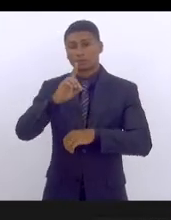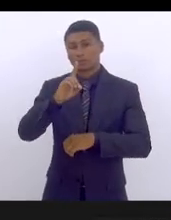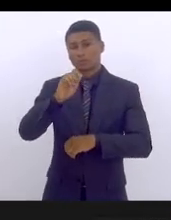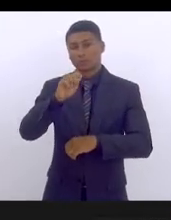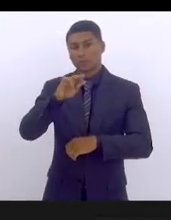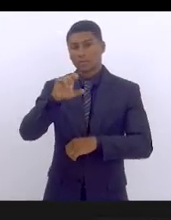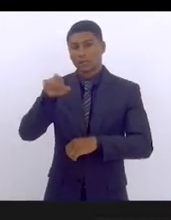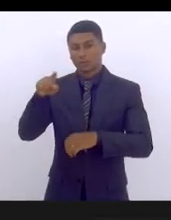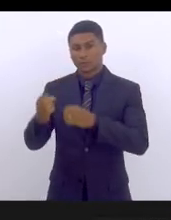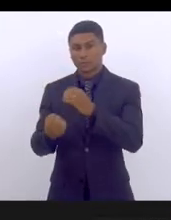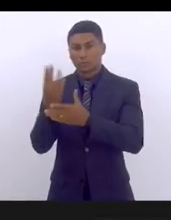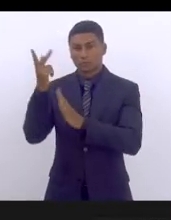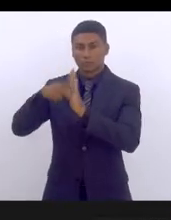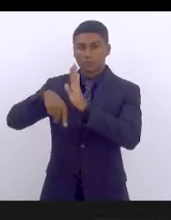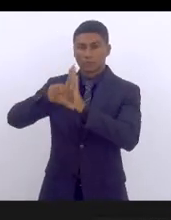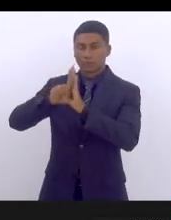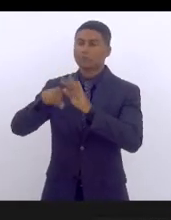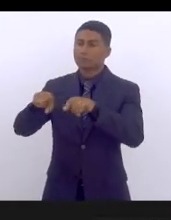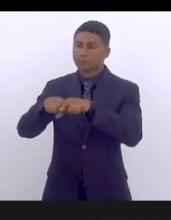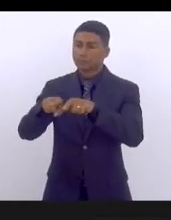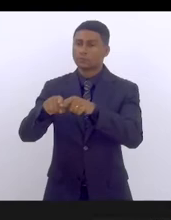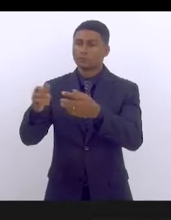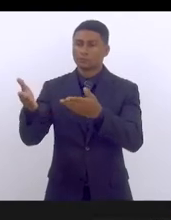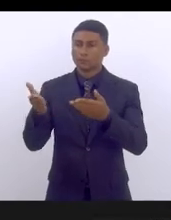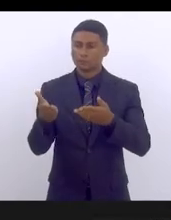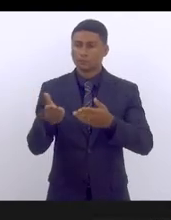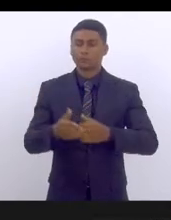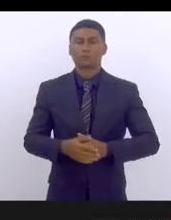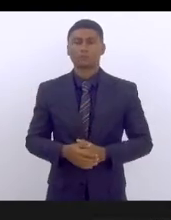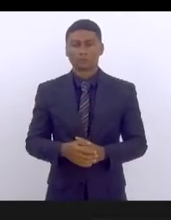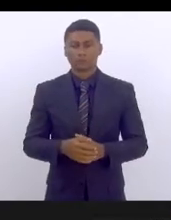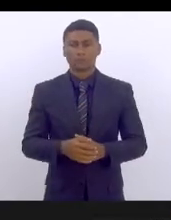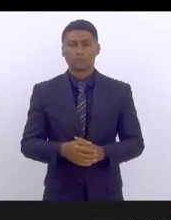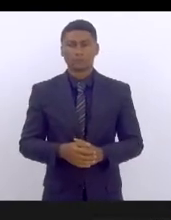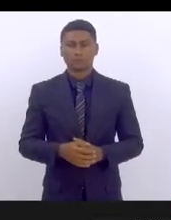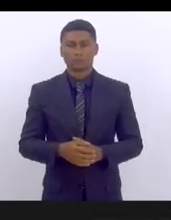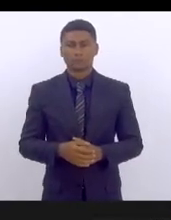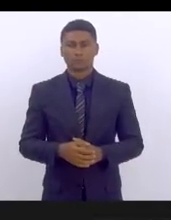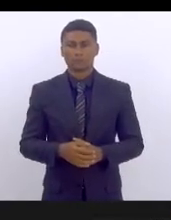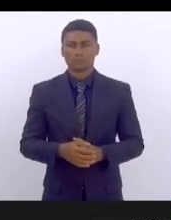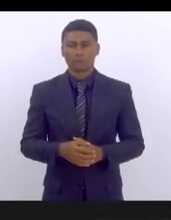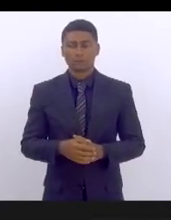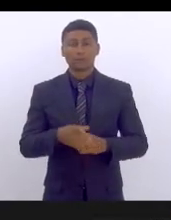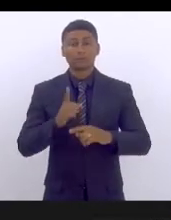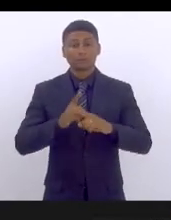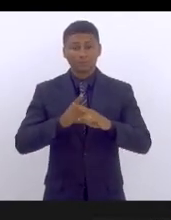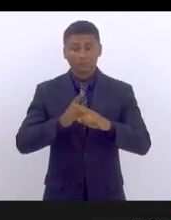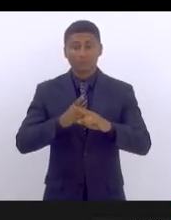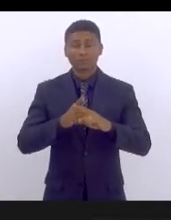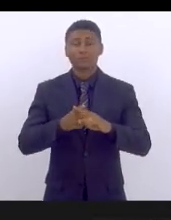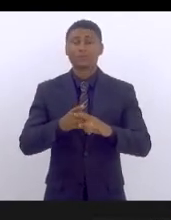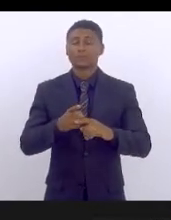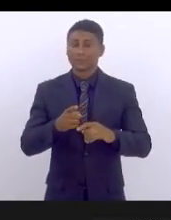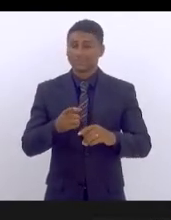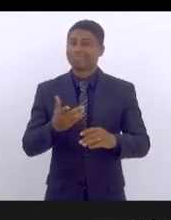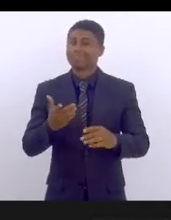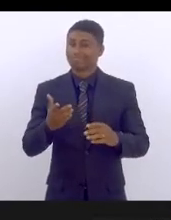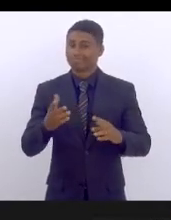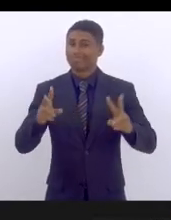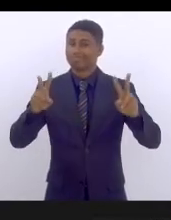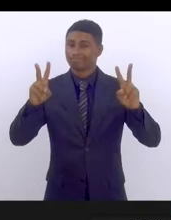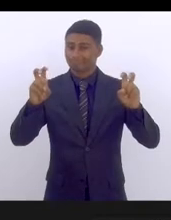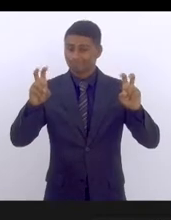que é, né? Nem noção do quanto que é complicada essa questão da